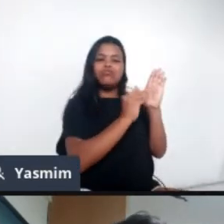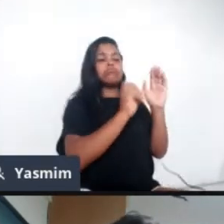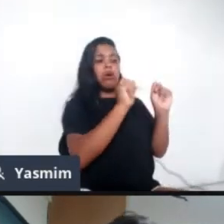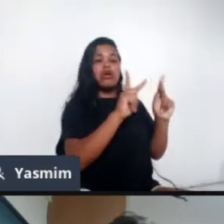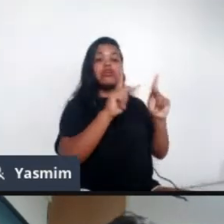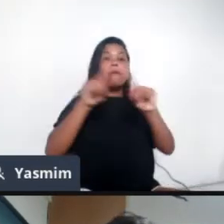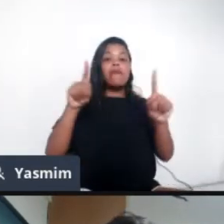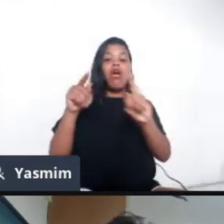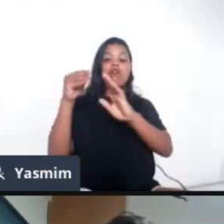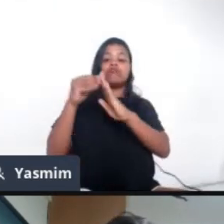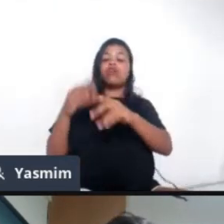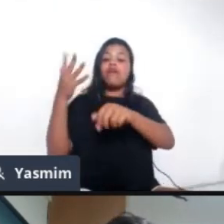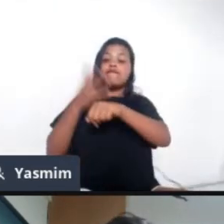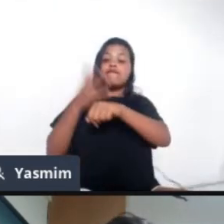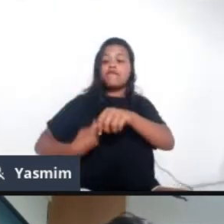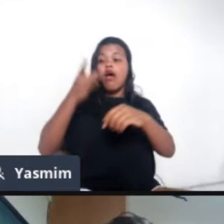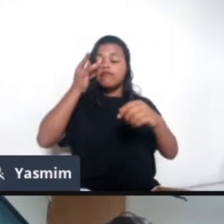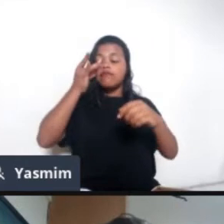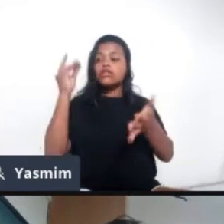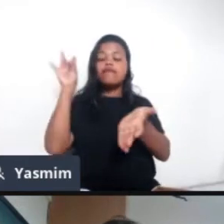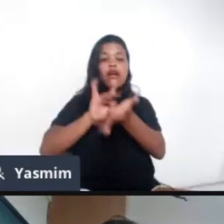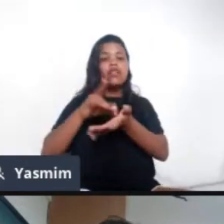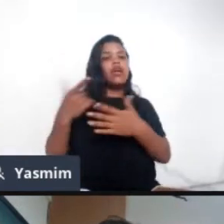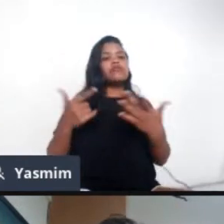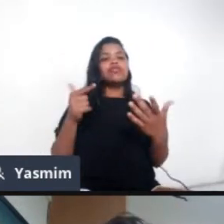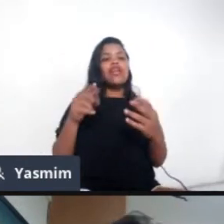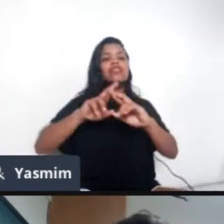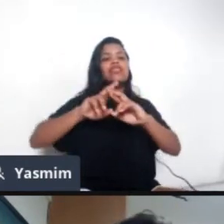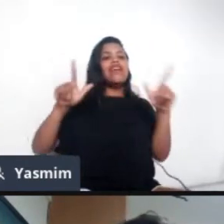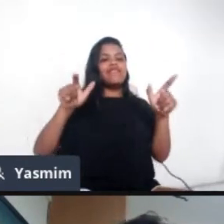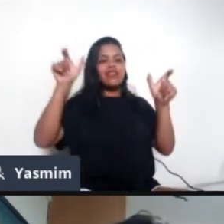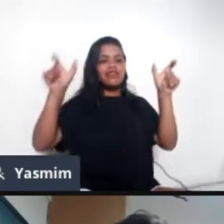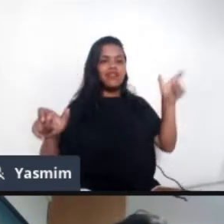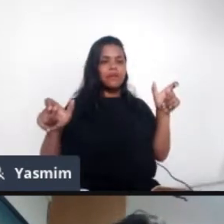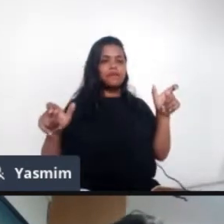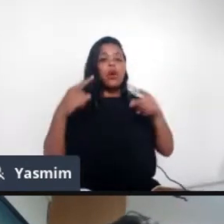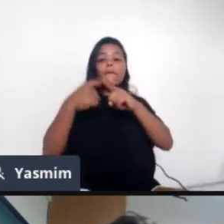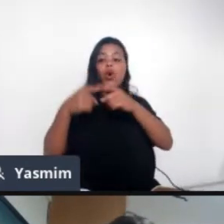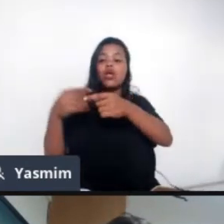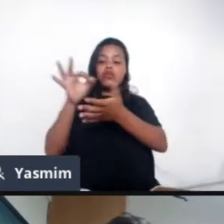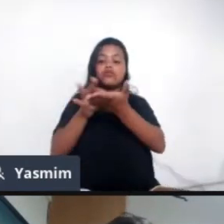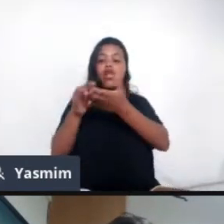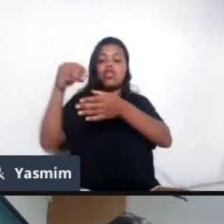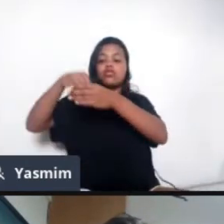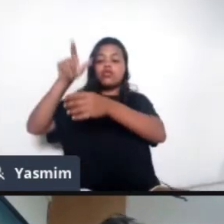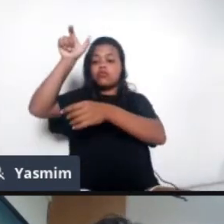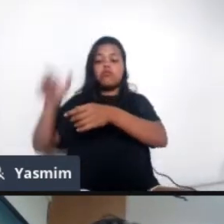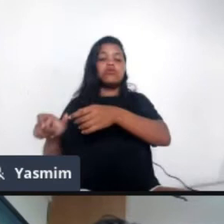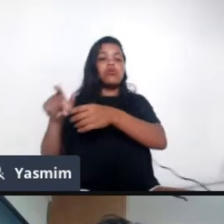encontrados a partir dos ensaios in vitro. Até o presente momento nós temos 80 estudos em andamento ou